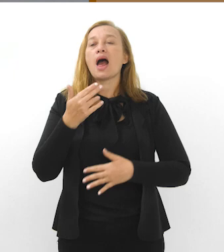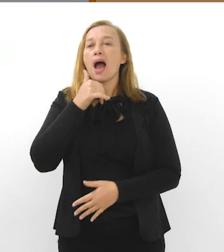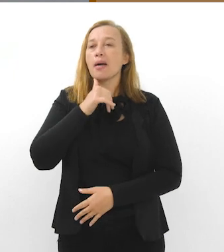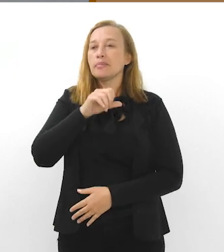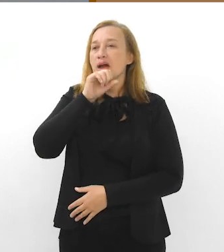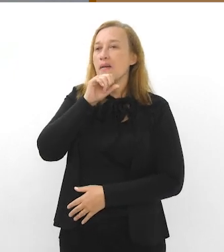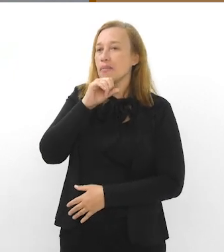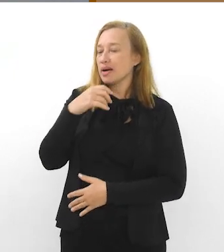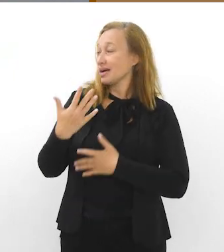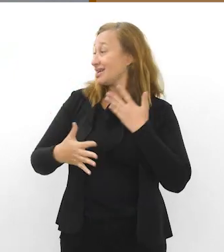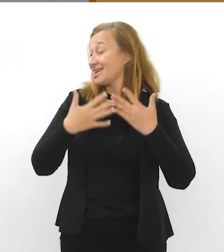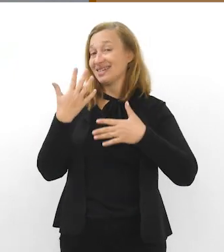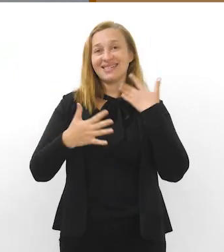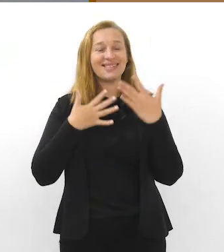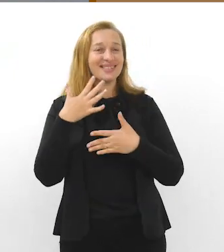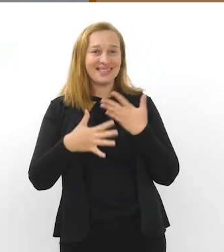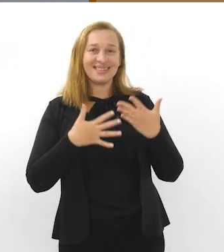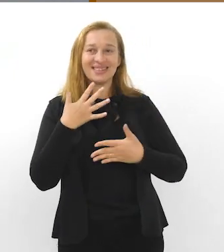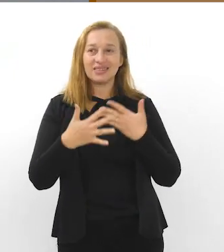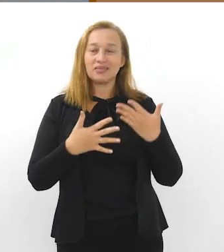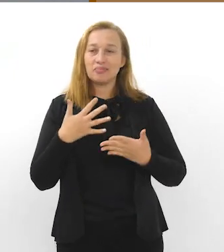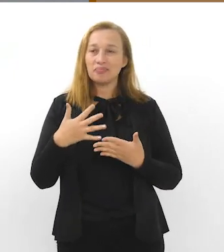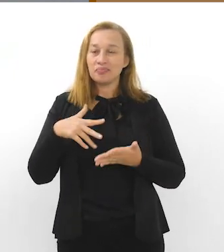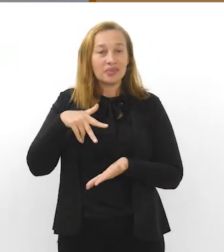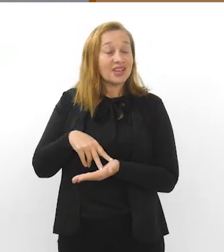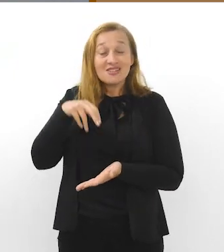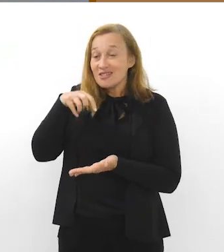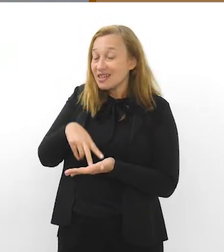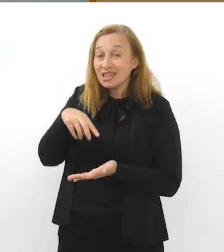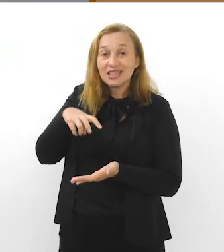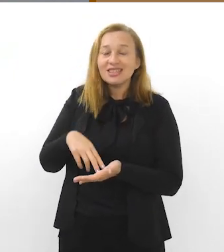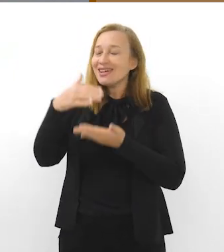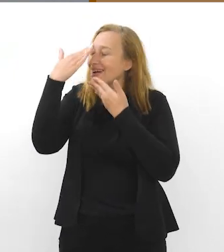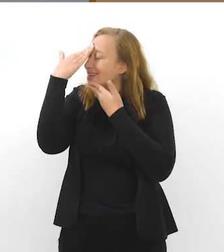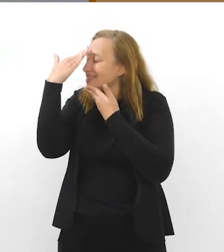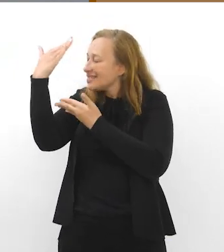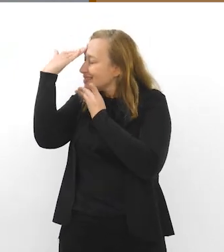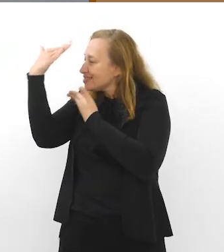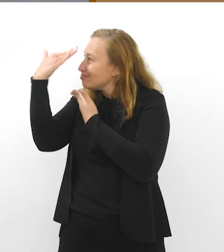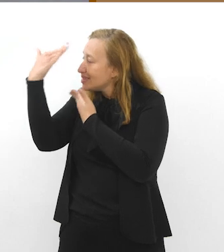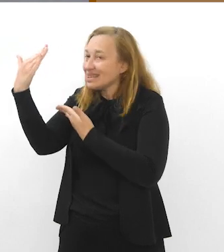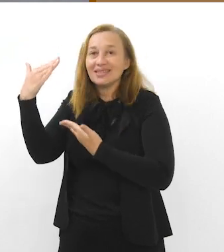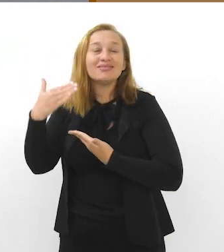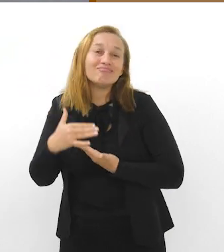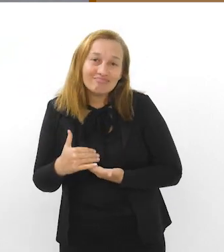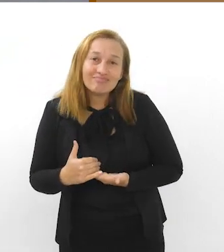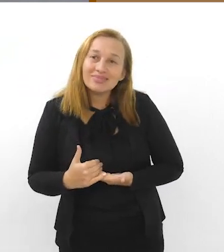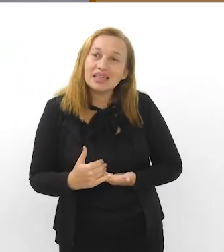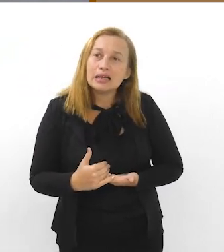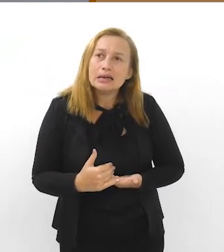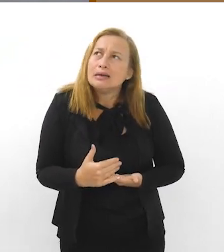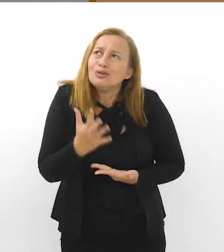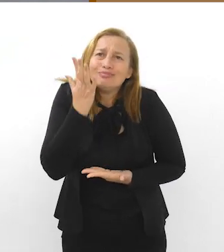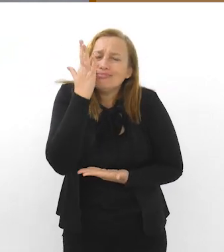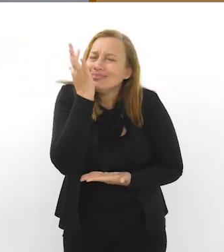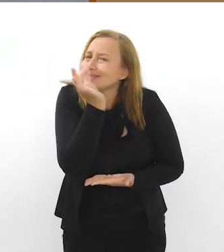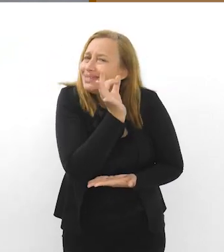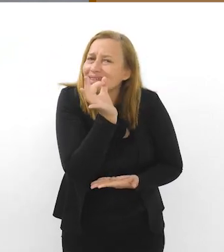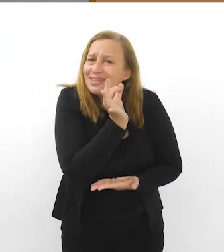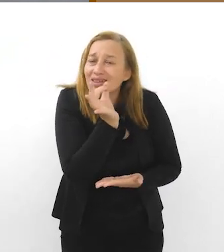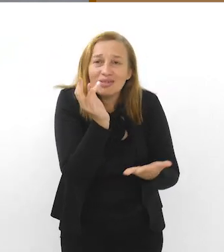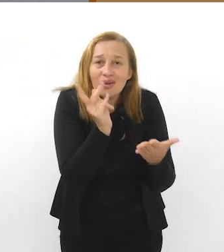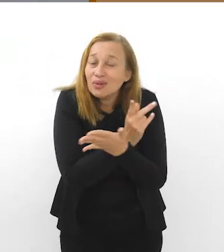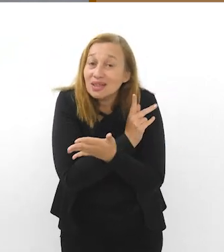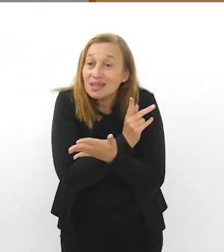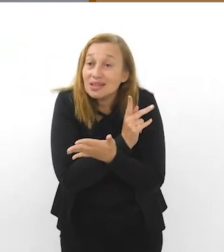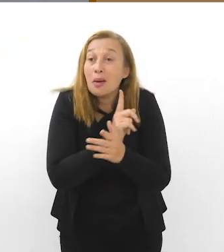A minha mãe me conta aquela alegria toda, né? De festa, de agradecimento, de não entender, né, o